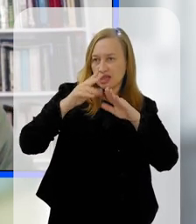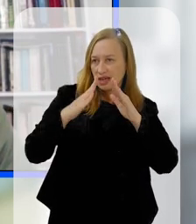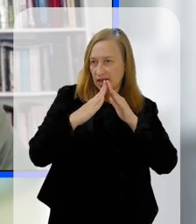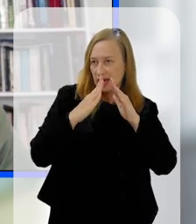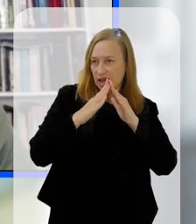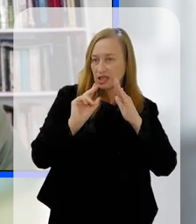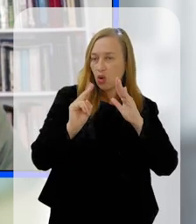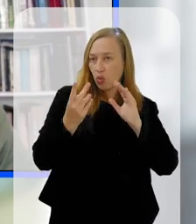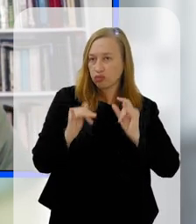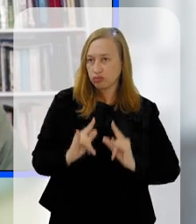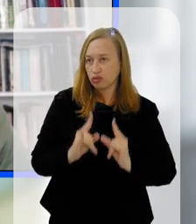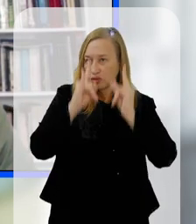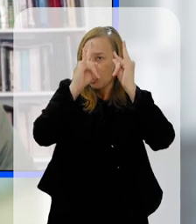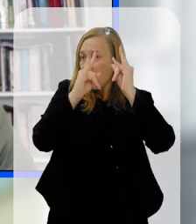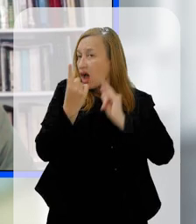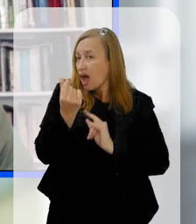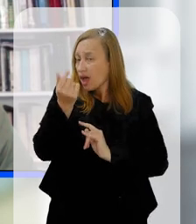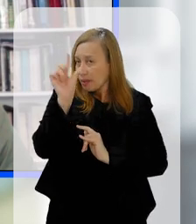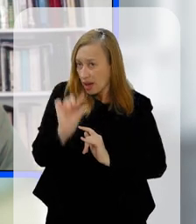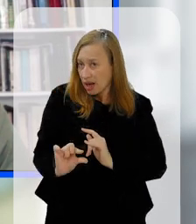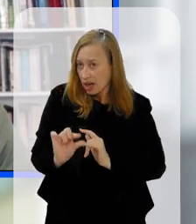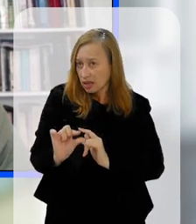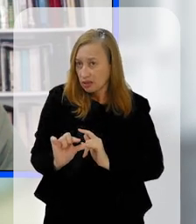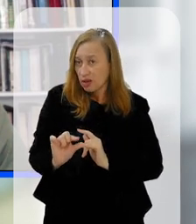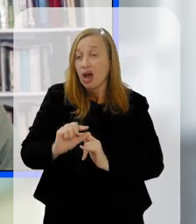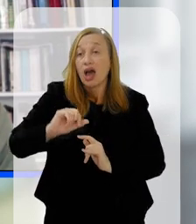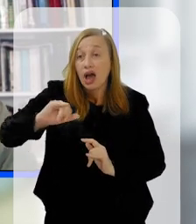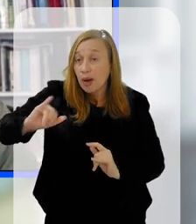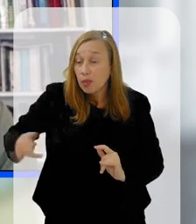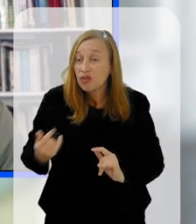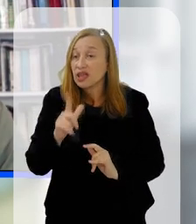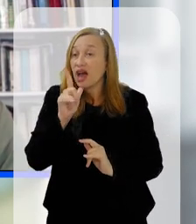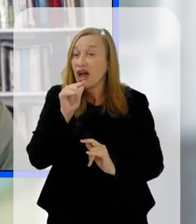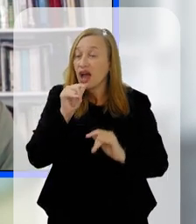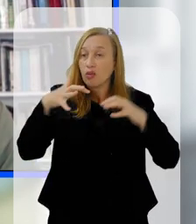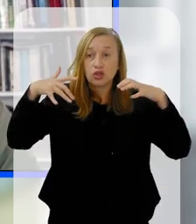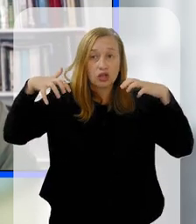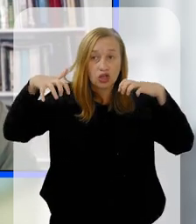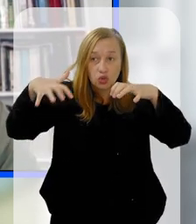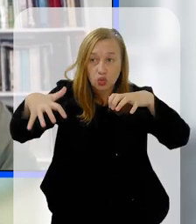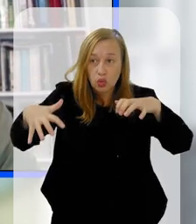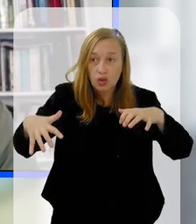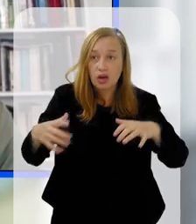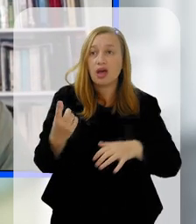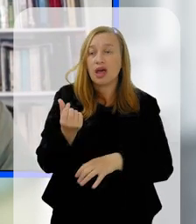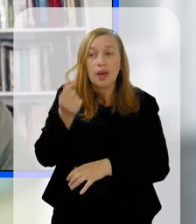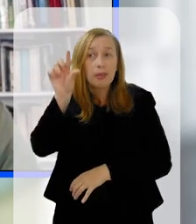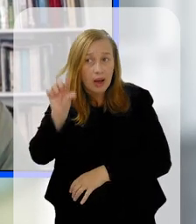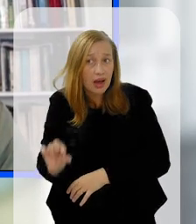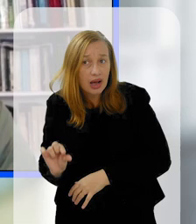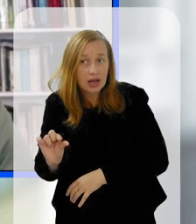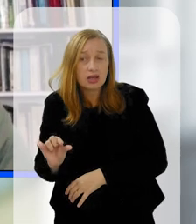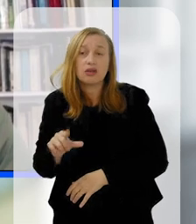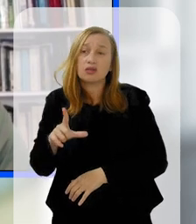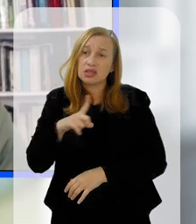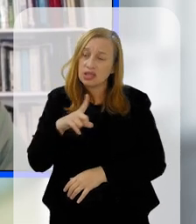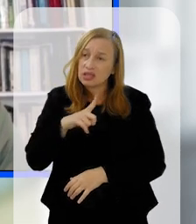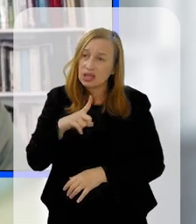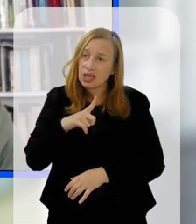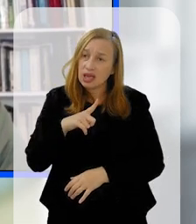e condomínios é barato. Reaproveitar a água da chuva não é caro, é